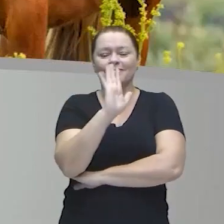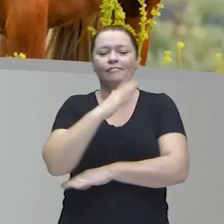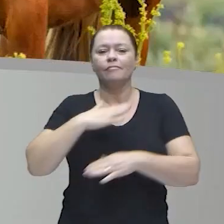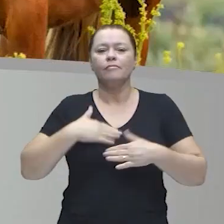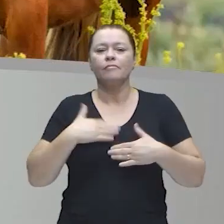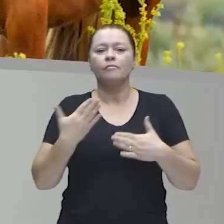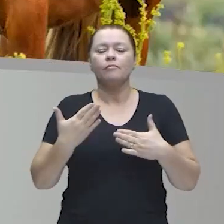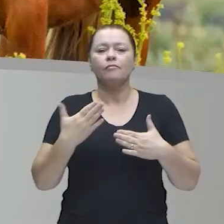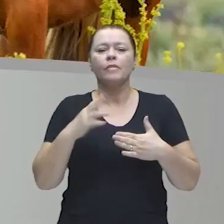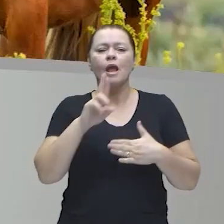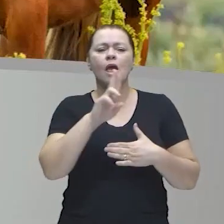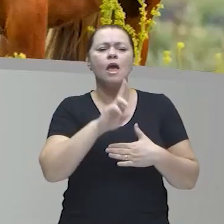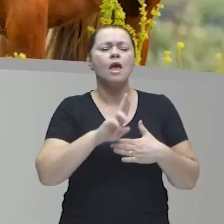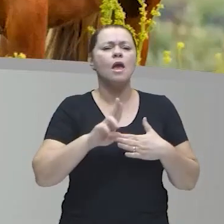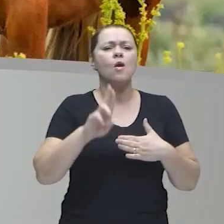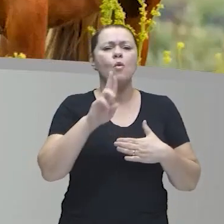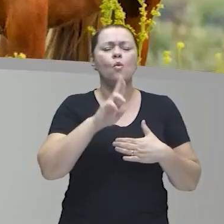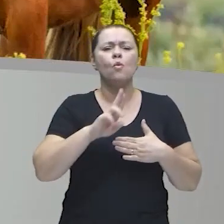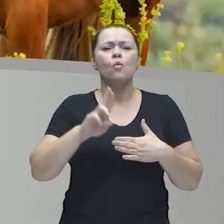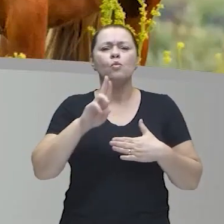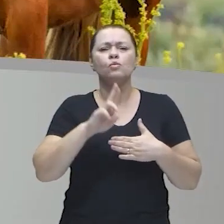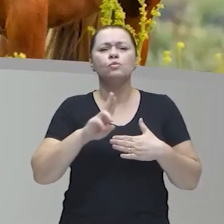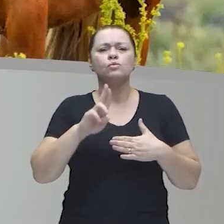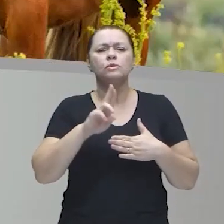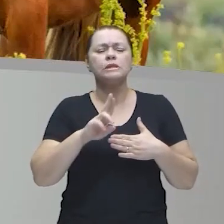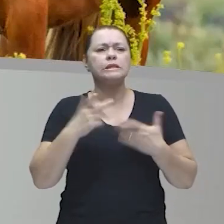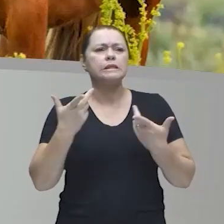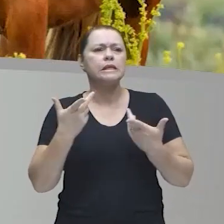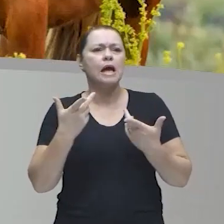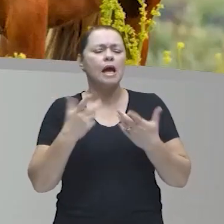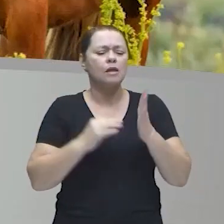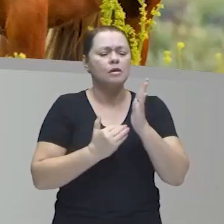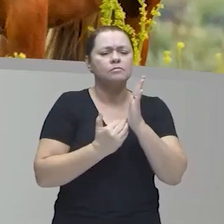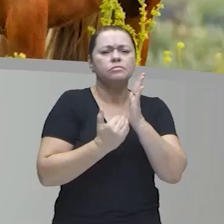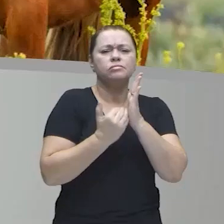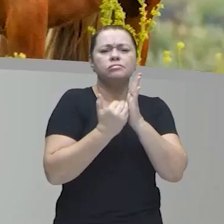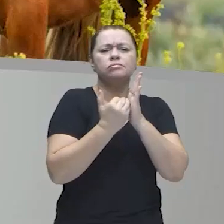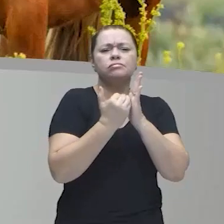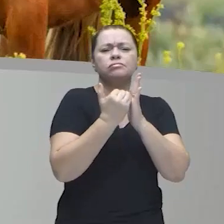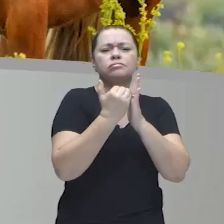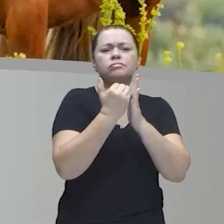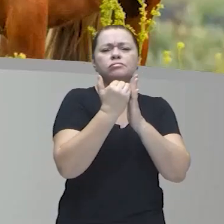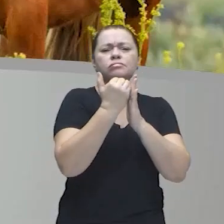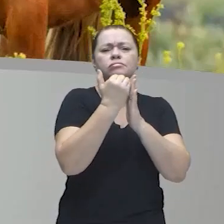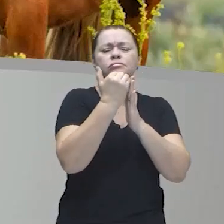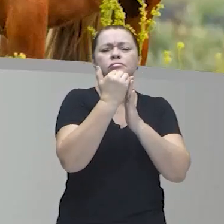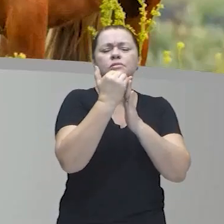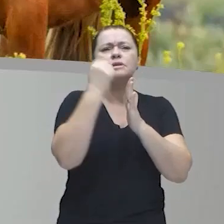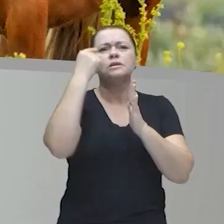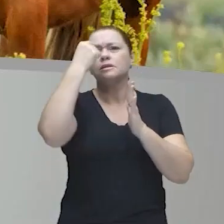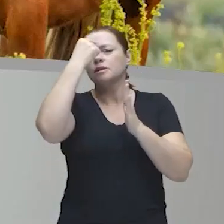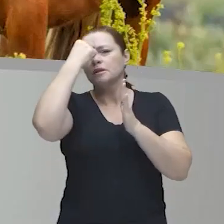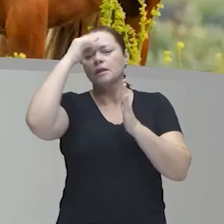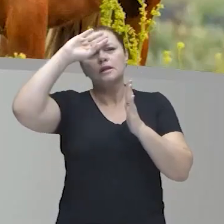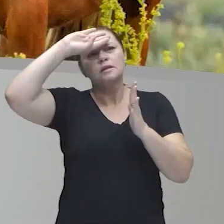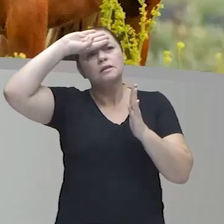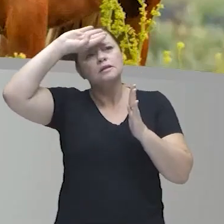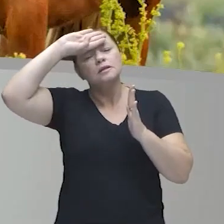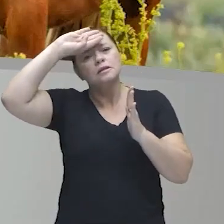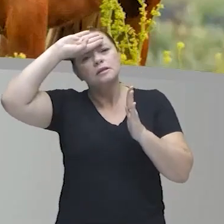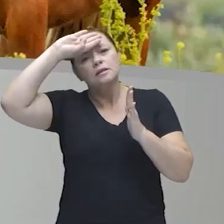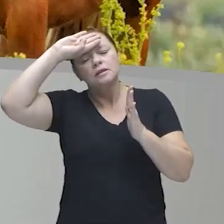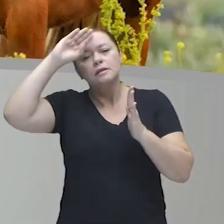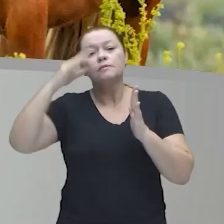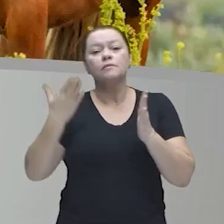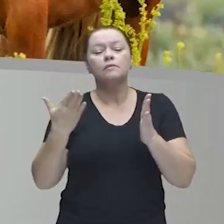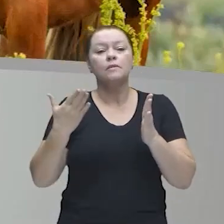Aparelho usado para medir a temperatura. Ultimamente nós temos usado bastante. Ou variações de temperatura. Quando a gente chega